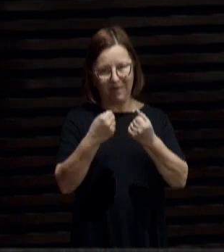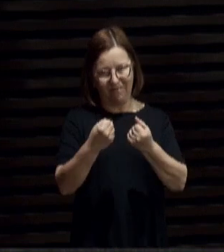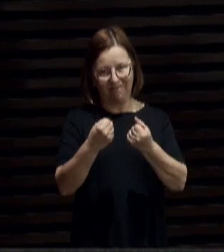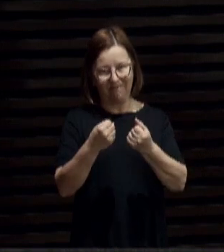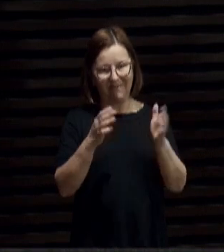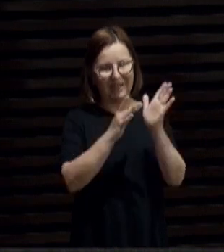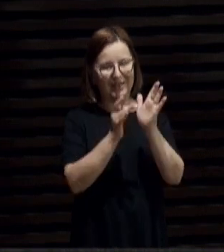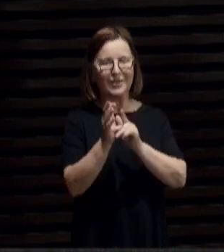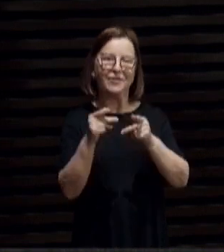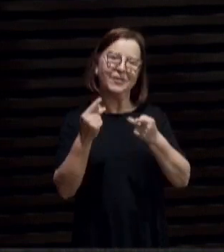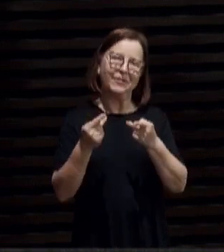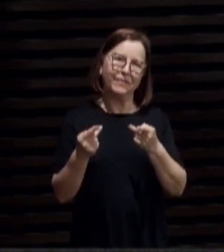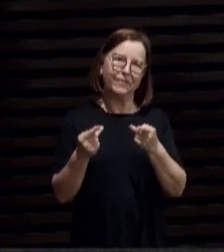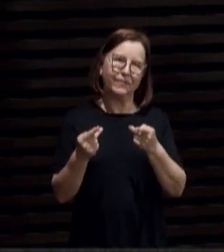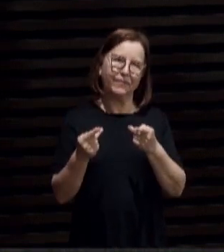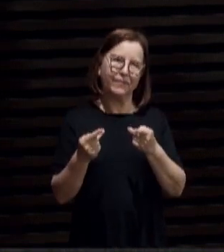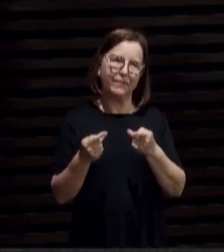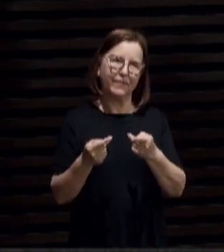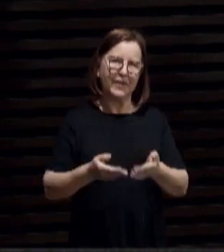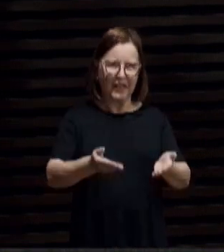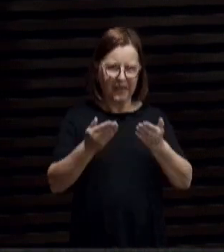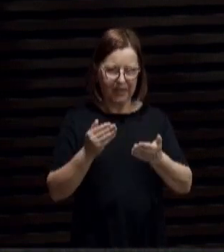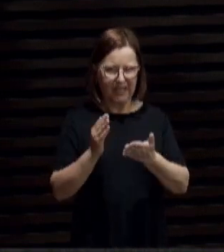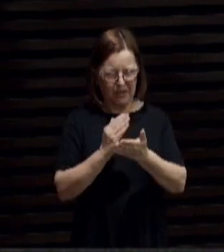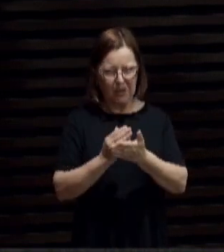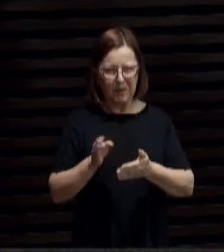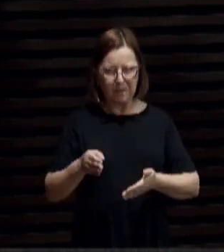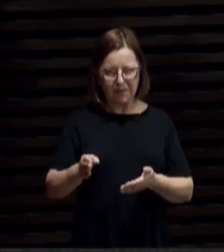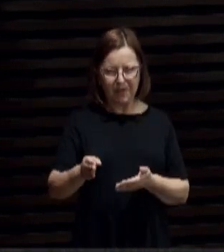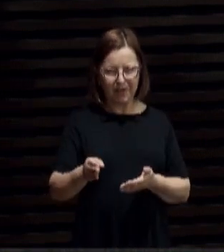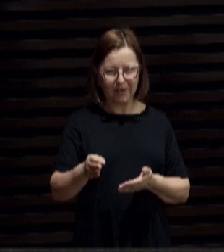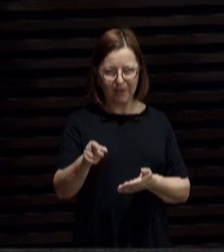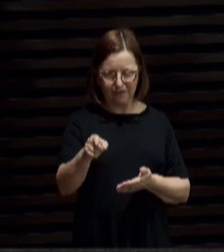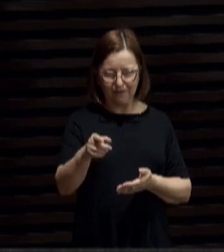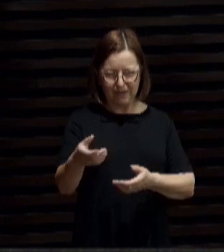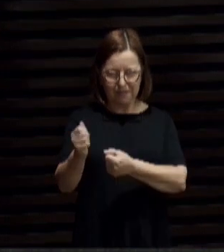Disse-lhe Jesus: trazei alguns dos peixes que acabastes de apanhar.